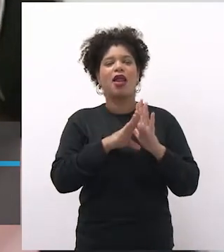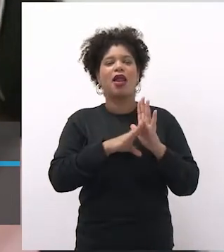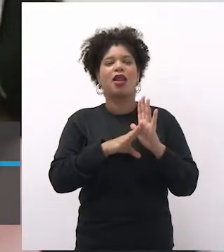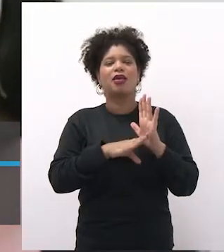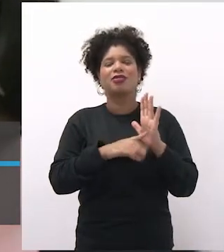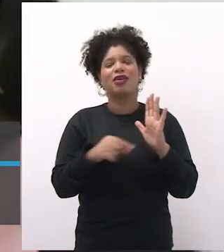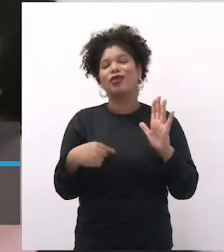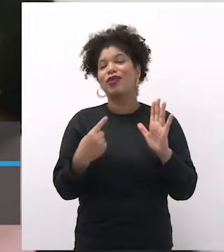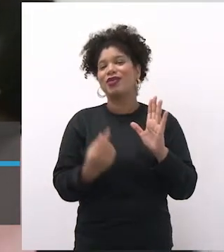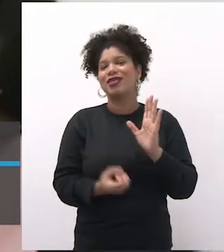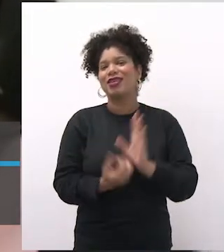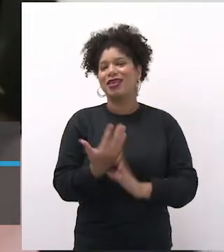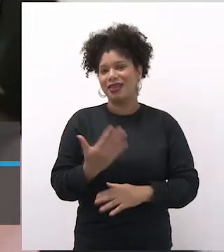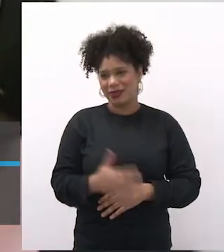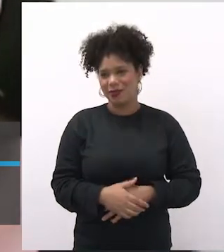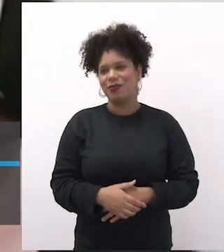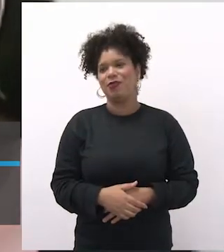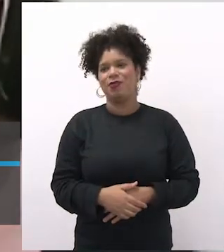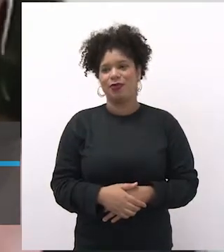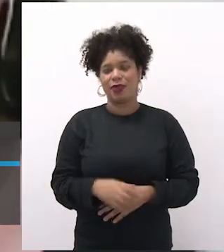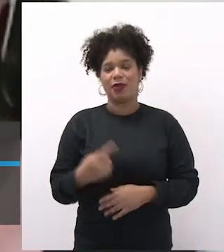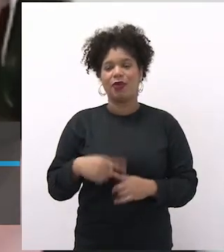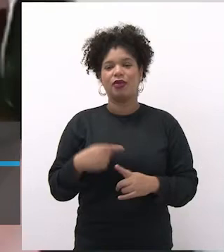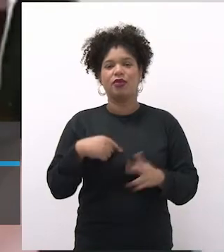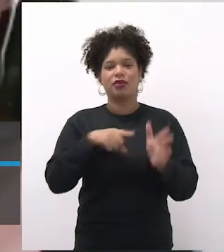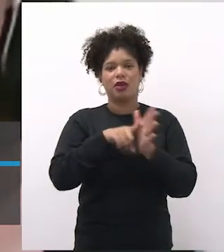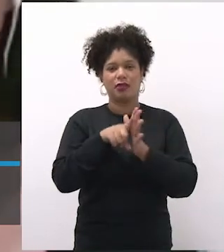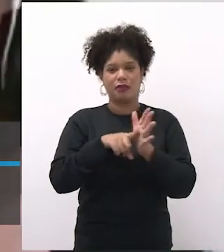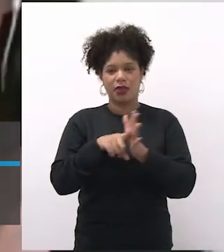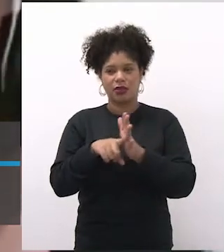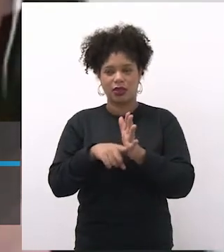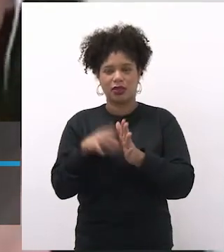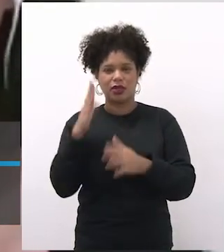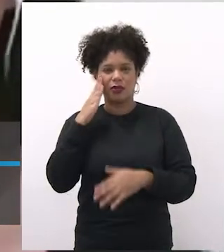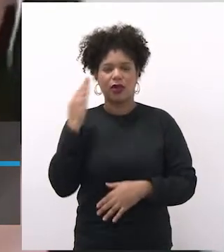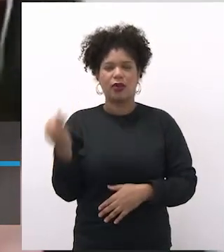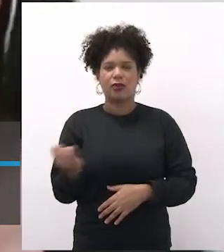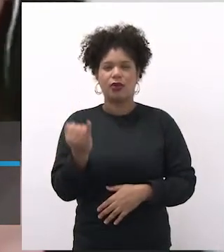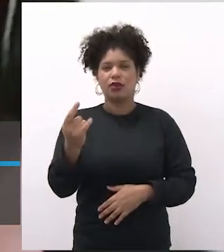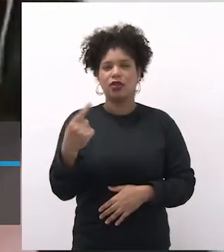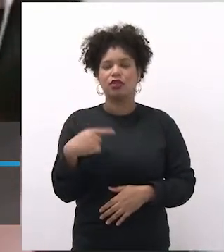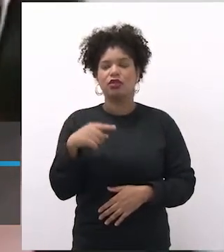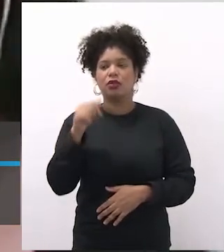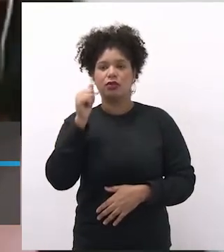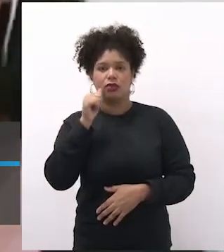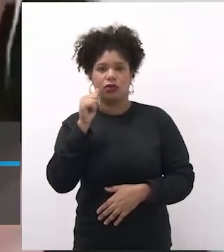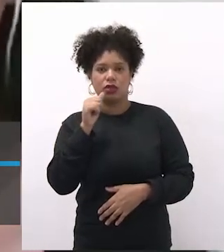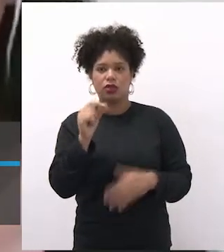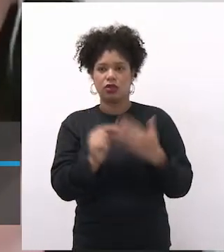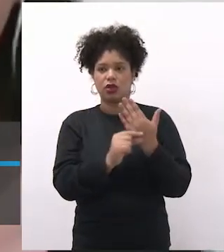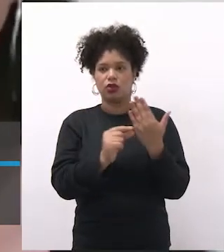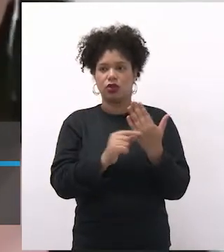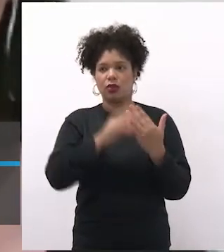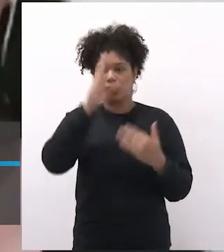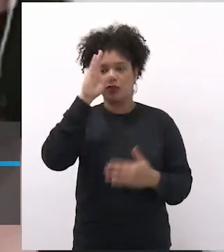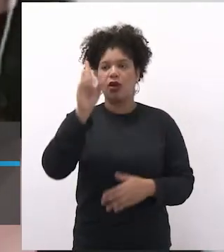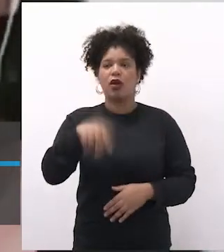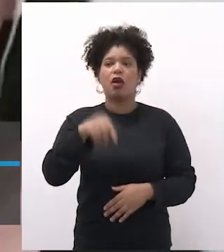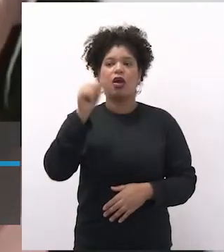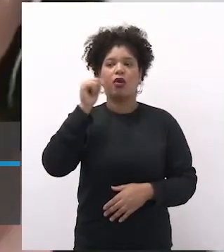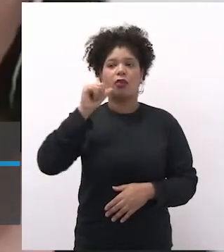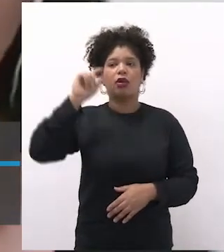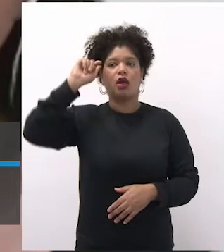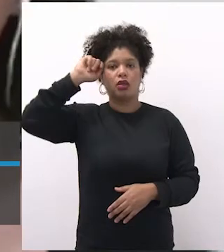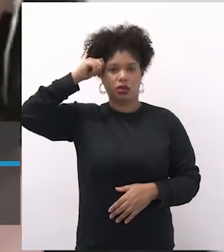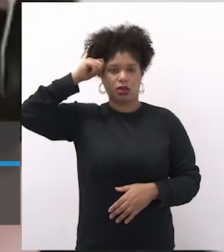cria, né? Porque a gente pesquisa a relevância da autora. O primeiro passo é ser autora negra, né? Então, a